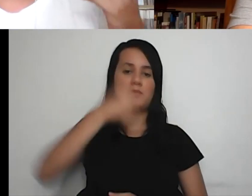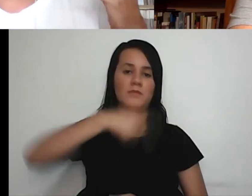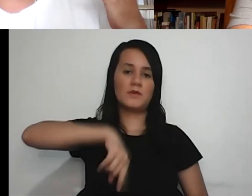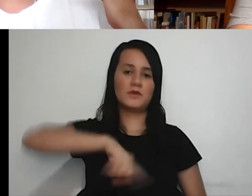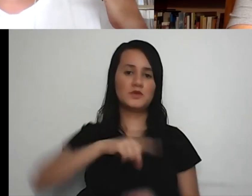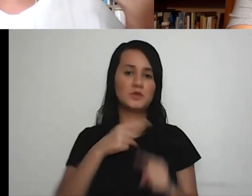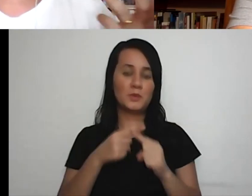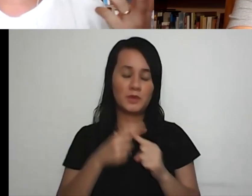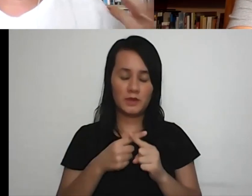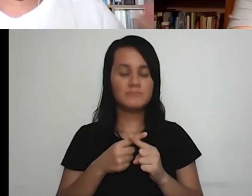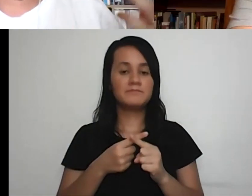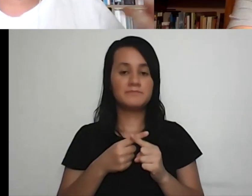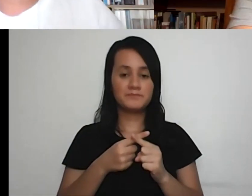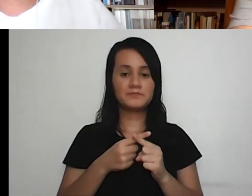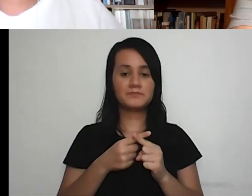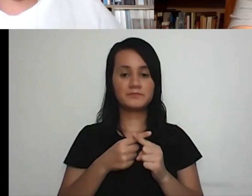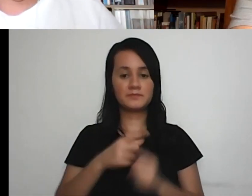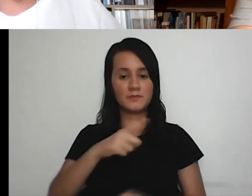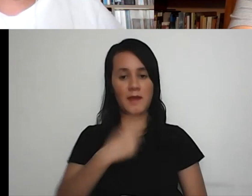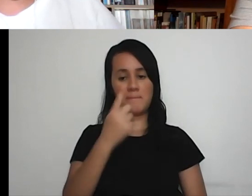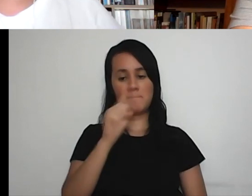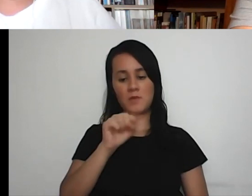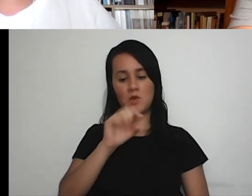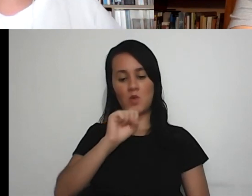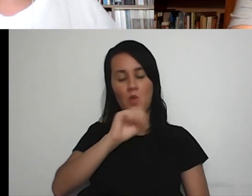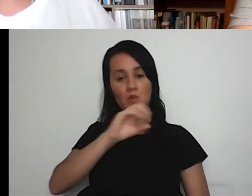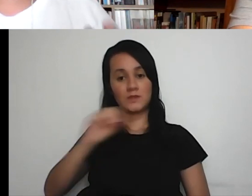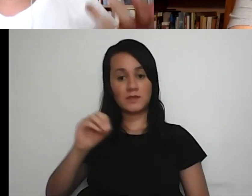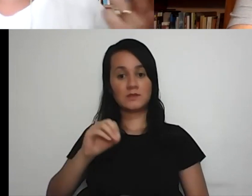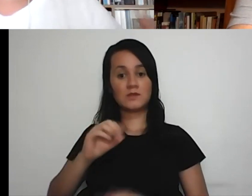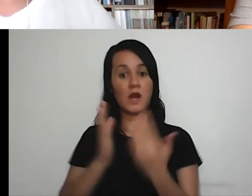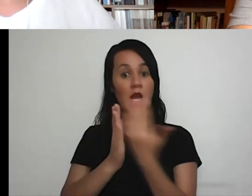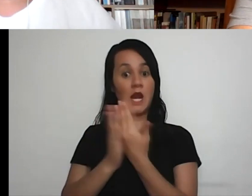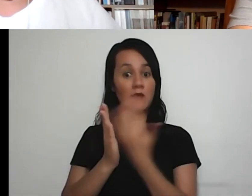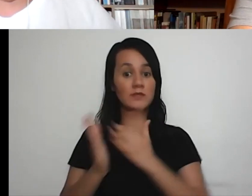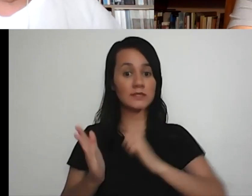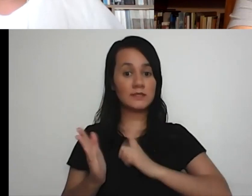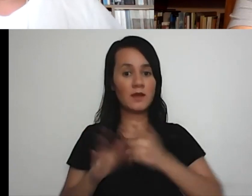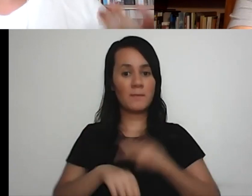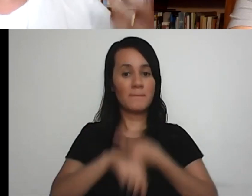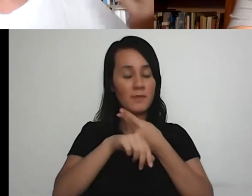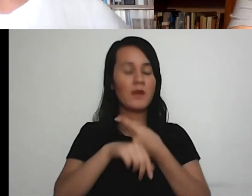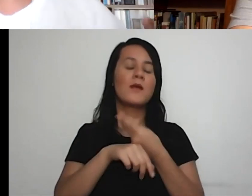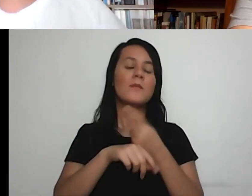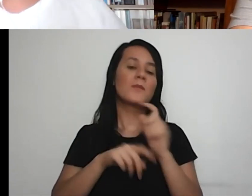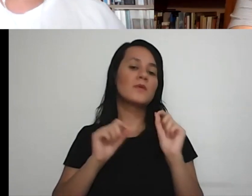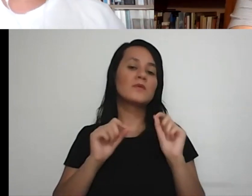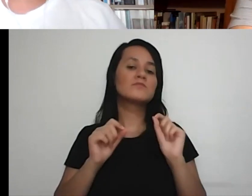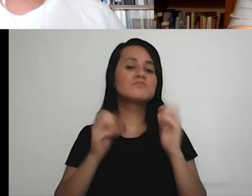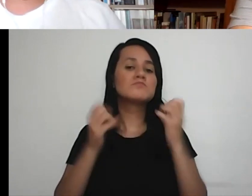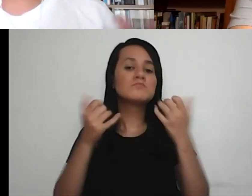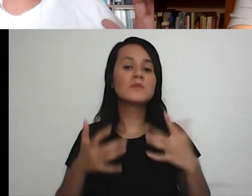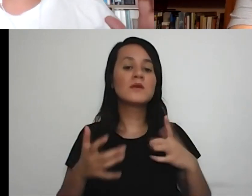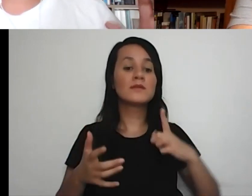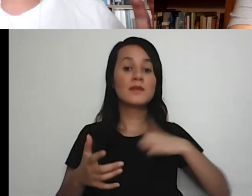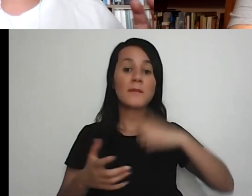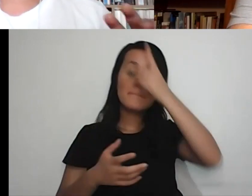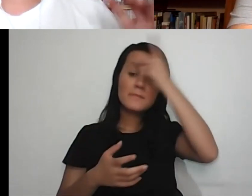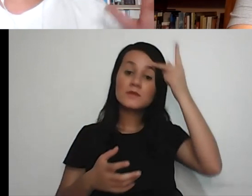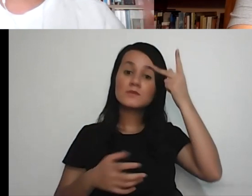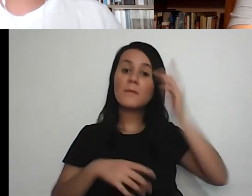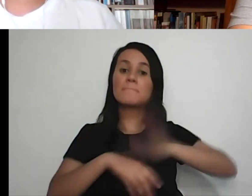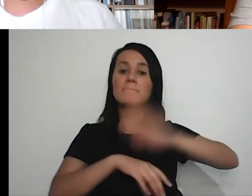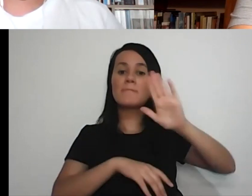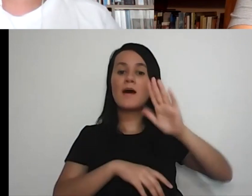porque se temos 1.800 livros inscritos nesse prêmio, isso indica que há mais gente no Brasil, não sei se mais